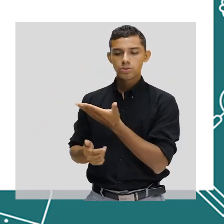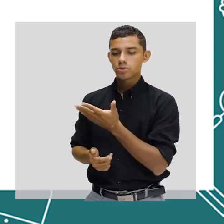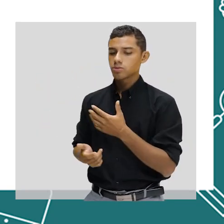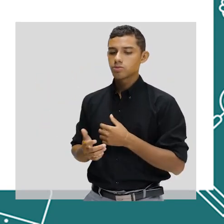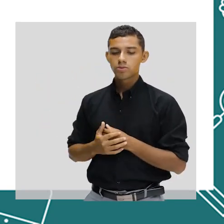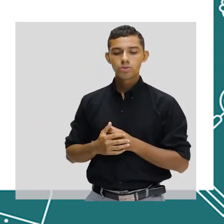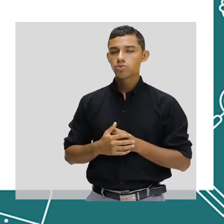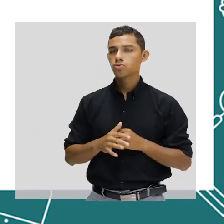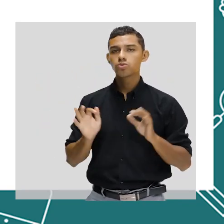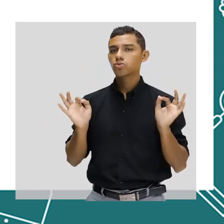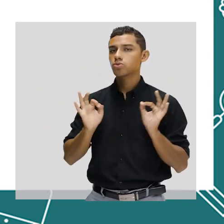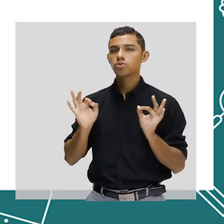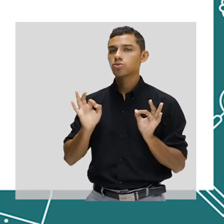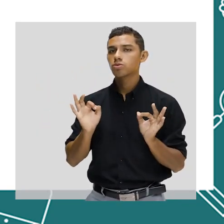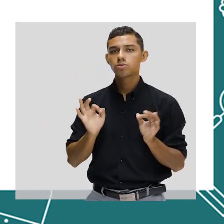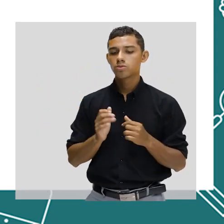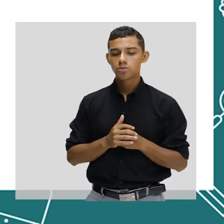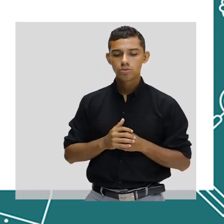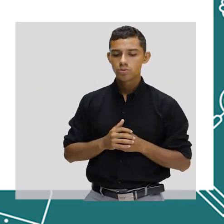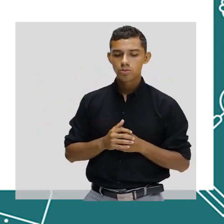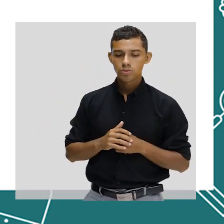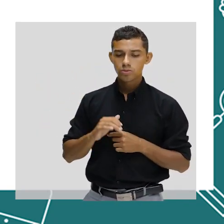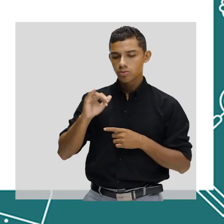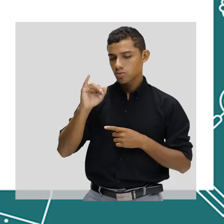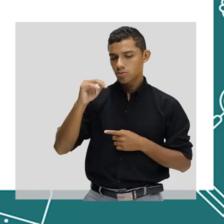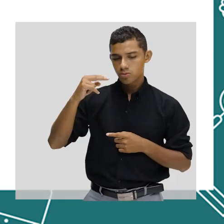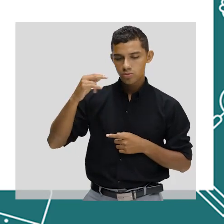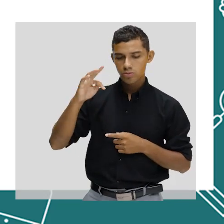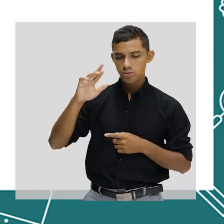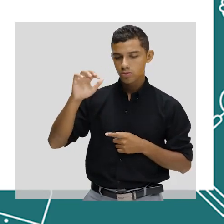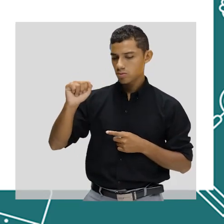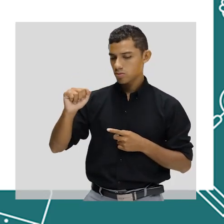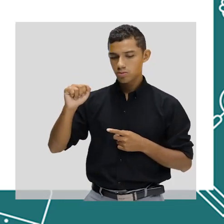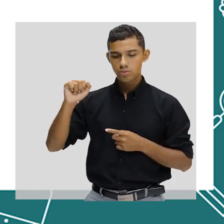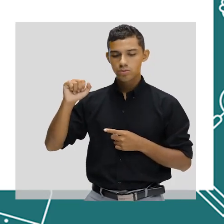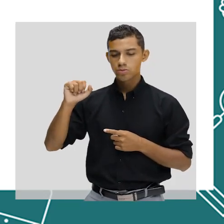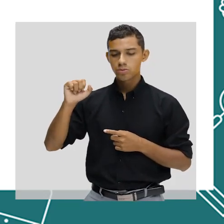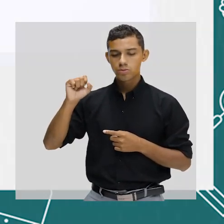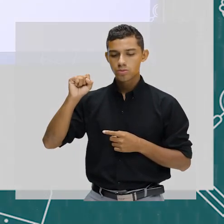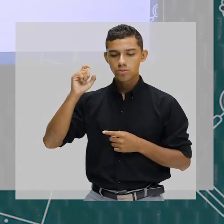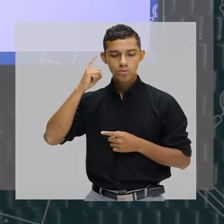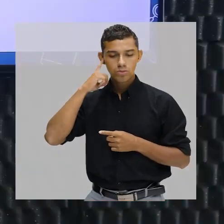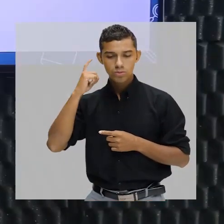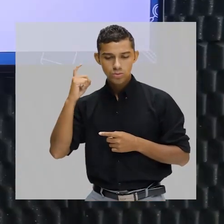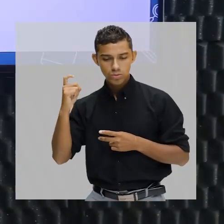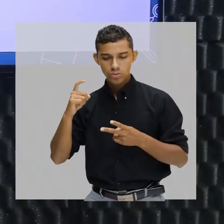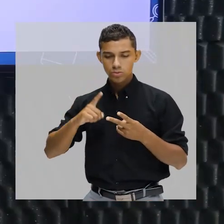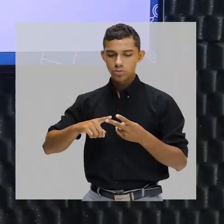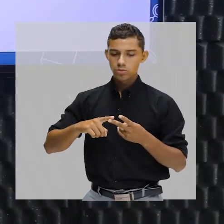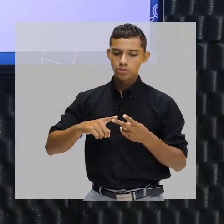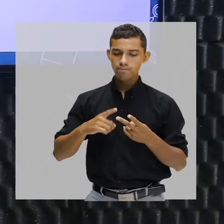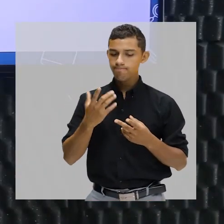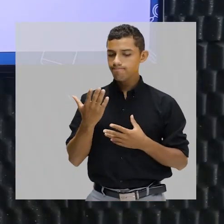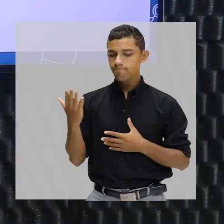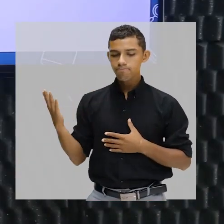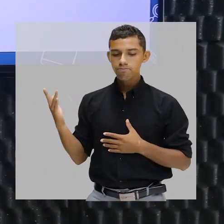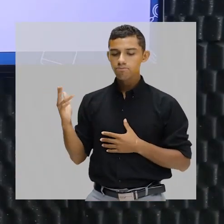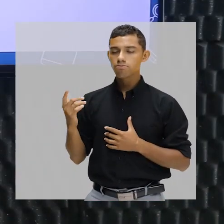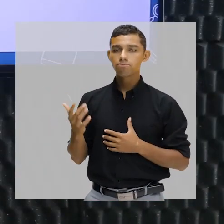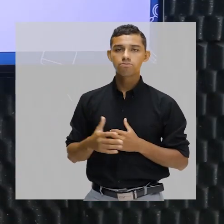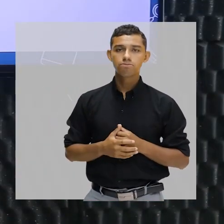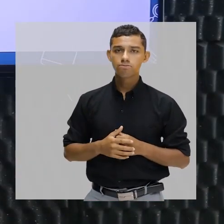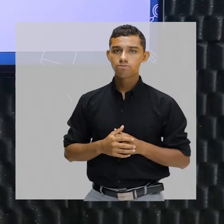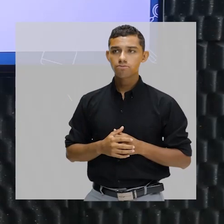encontramos no espaço infrassom, e nem som e nem ultrassom. Isso não consegue se propagar. Então a resposta é a letra E, que